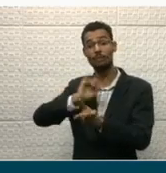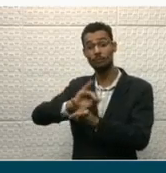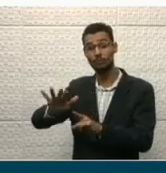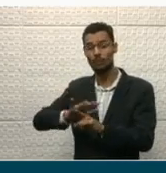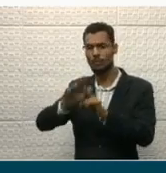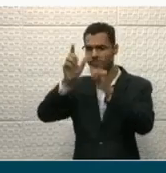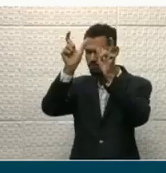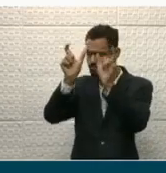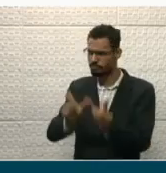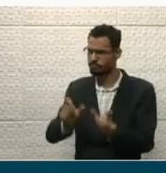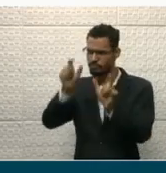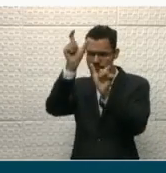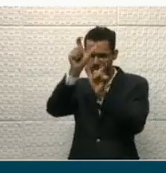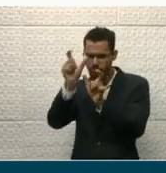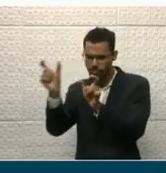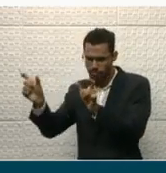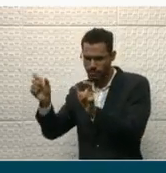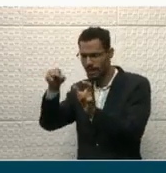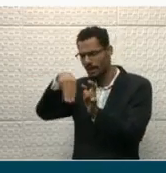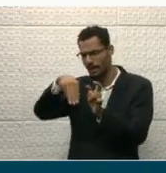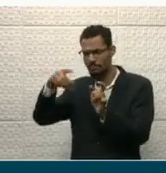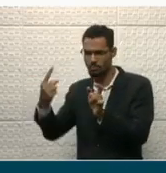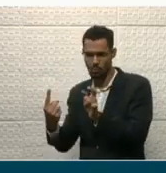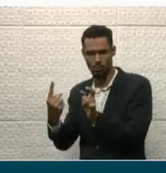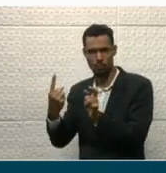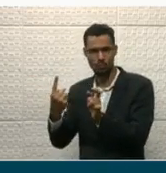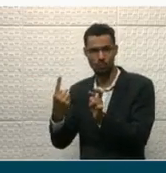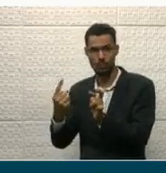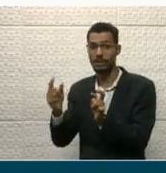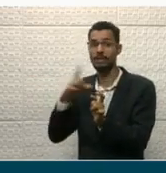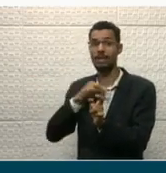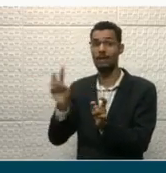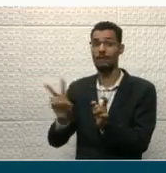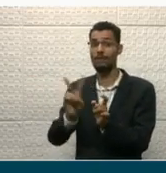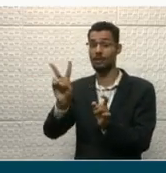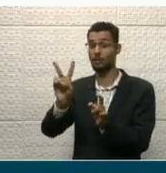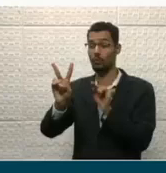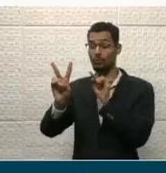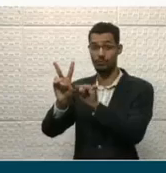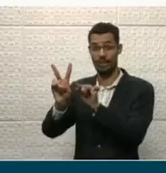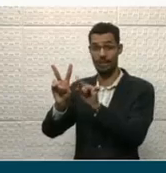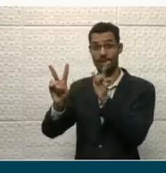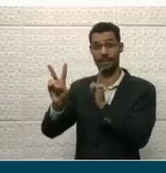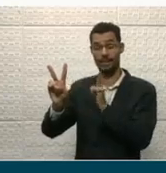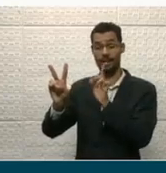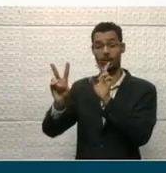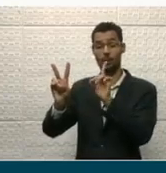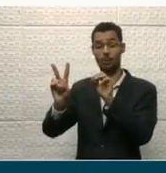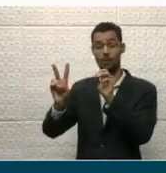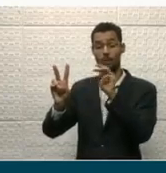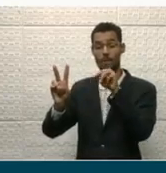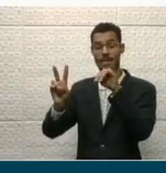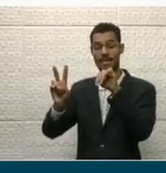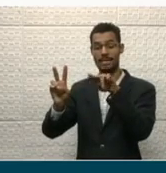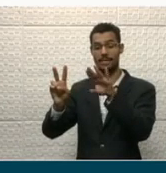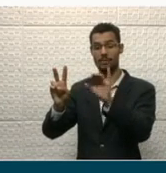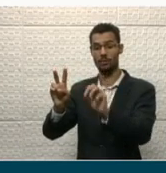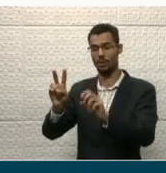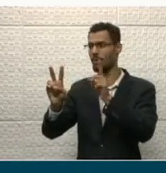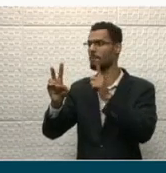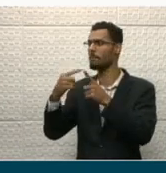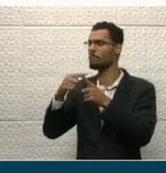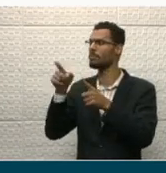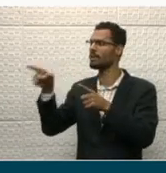de coluna como um vetor M por 1. Então, o vetor V é um vetor do domínio, por isso que ele é um vetor